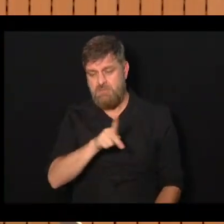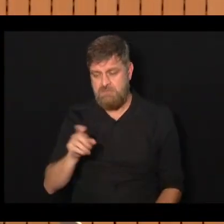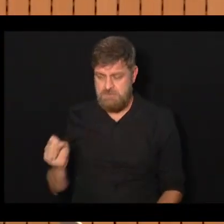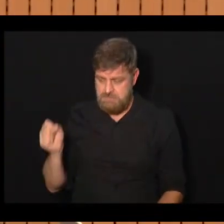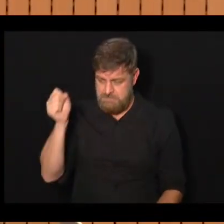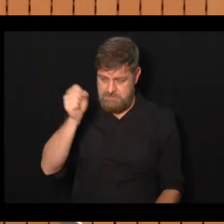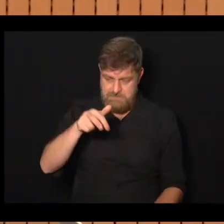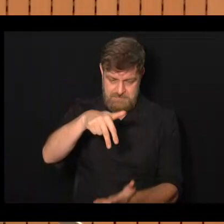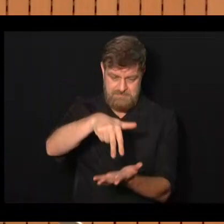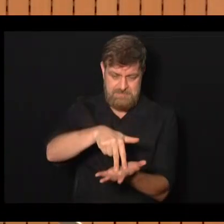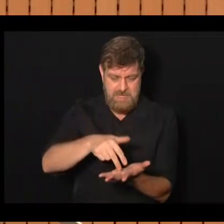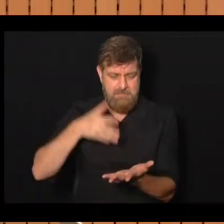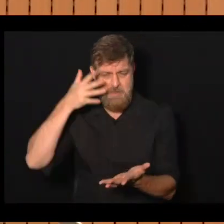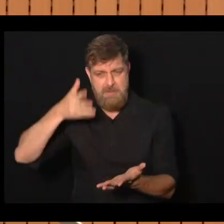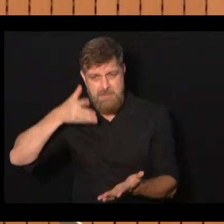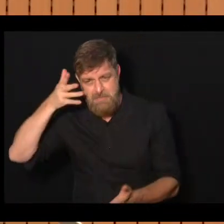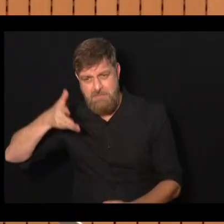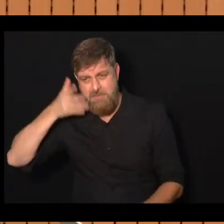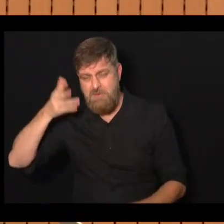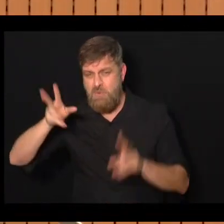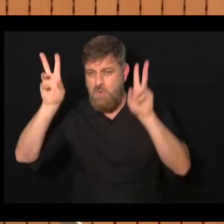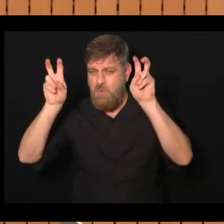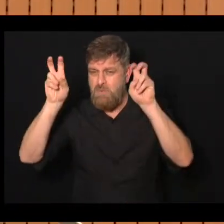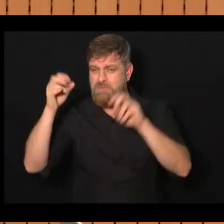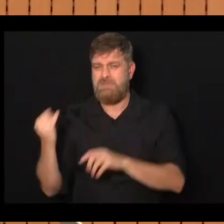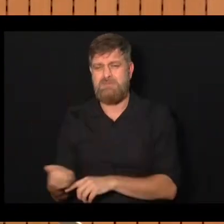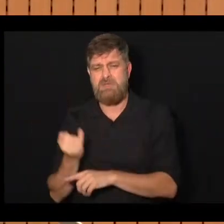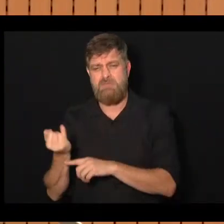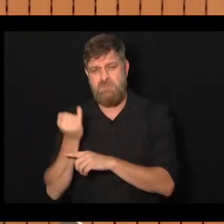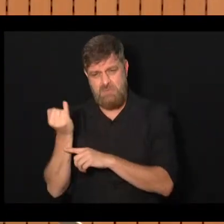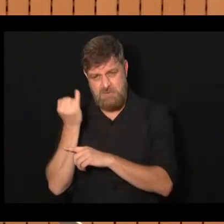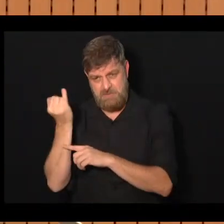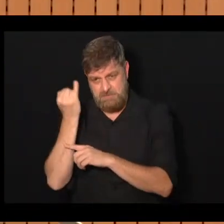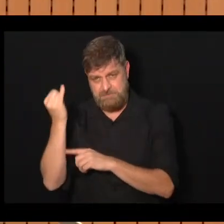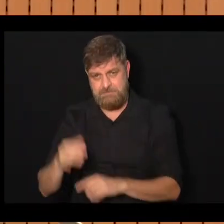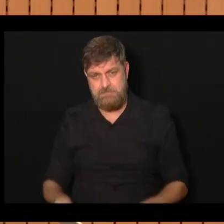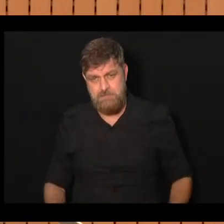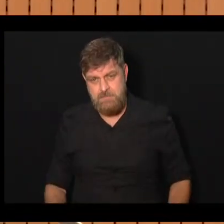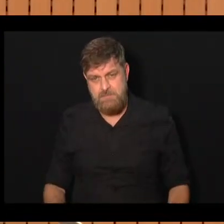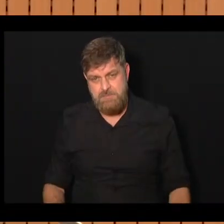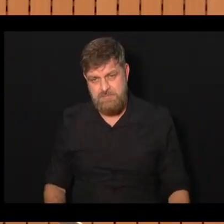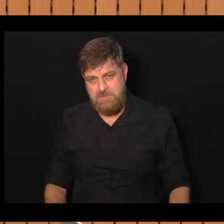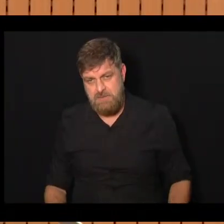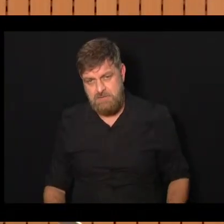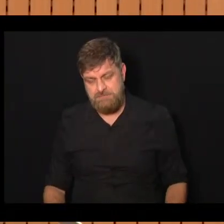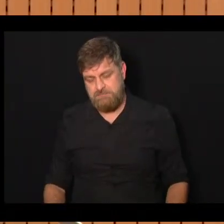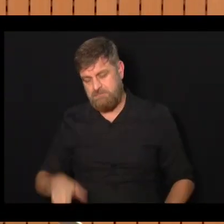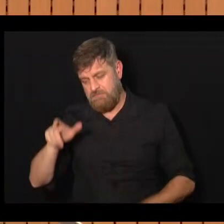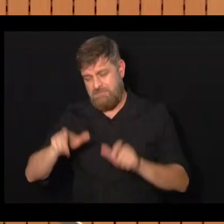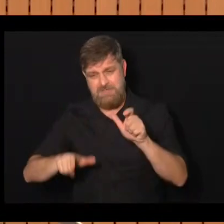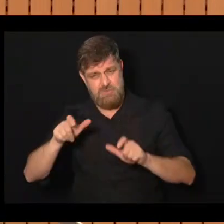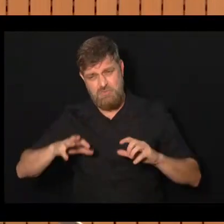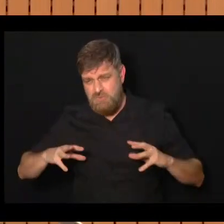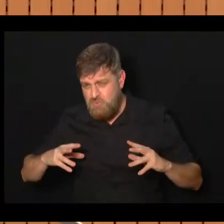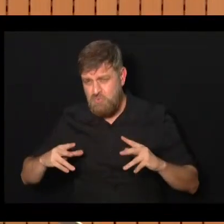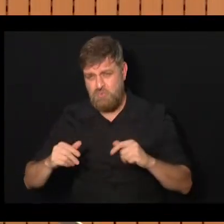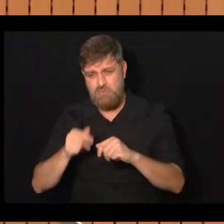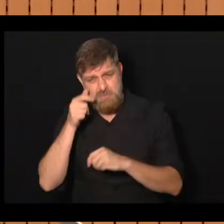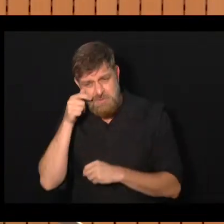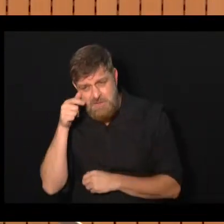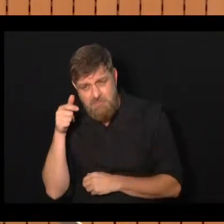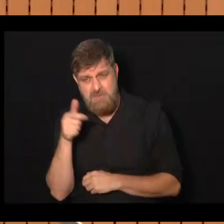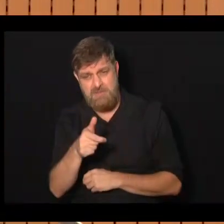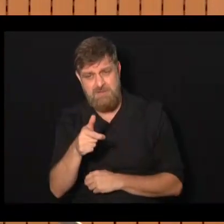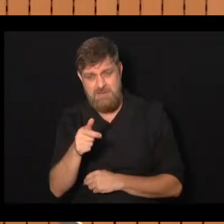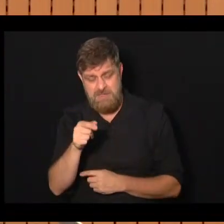falando sobre esse tema extremamente relevante, importante, para todas as pessoas que